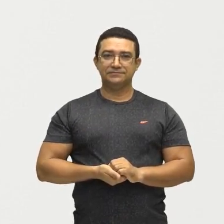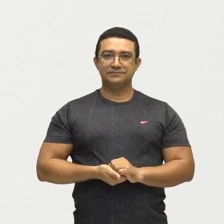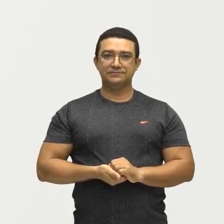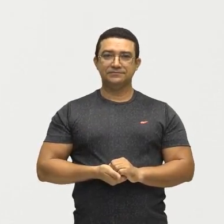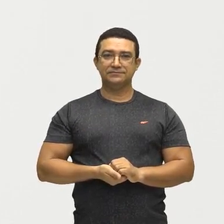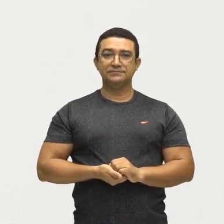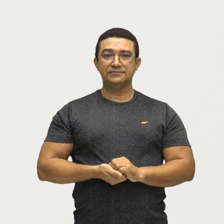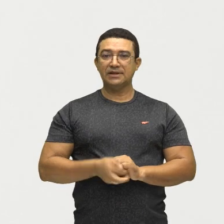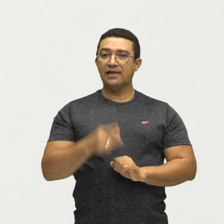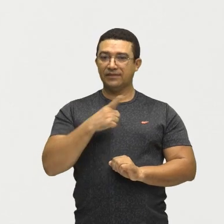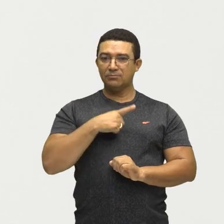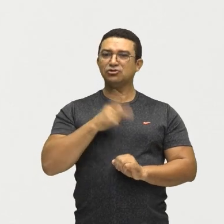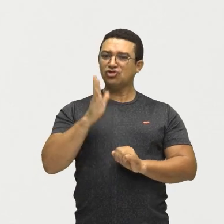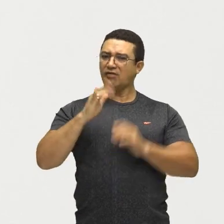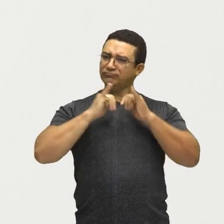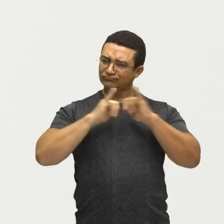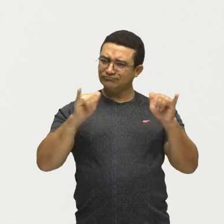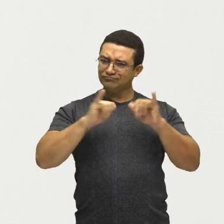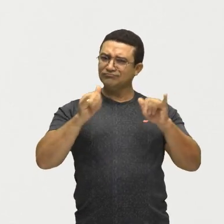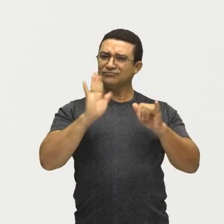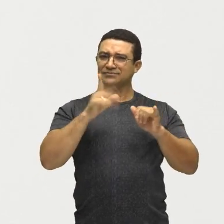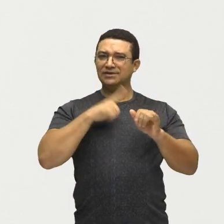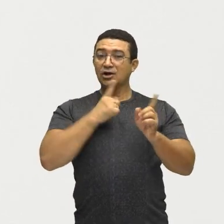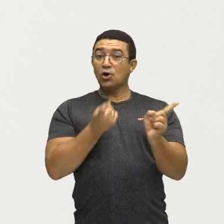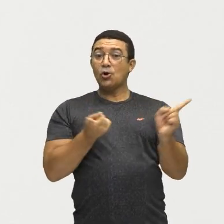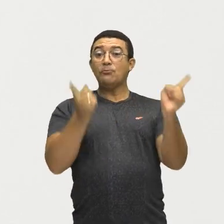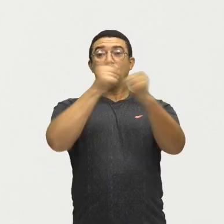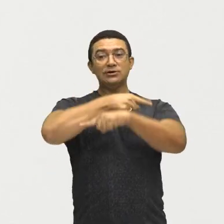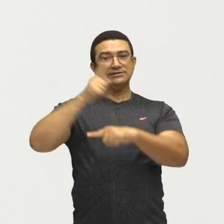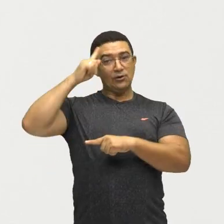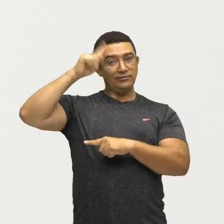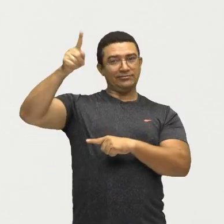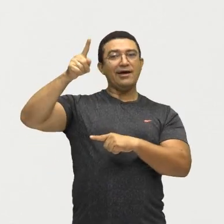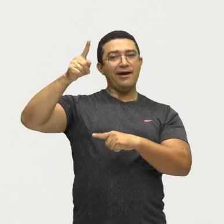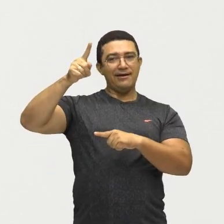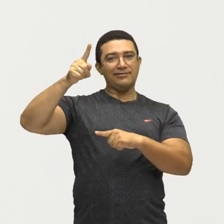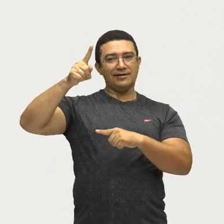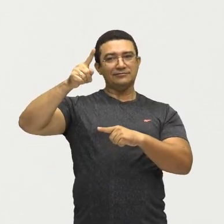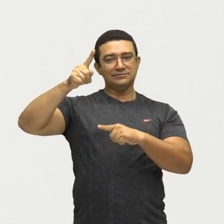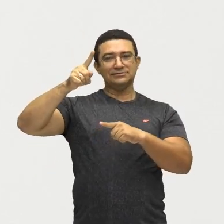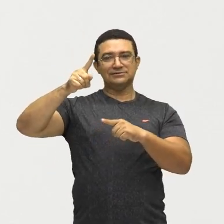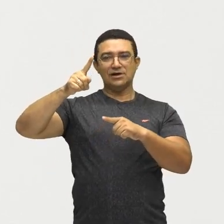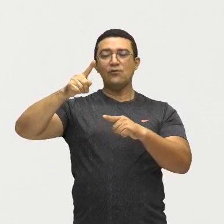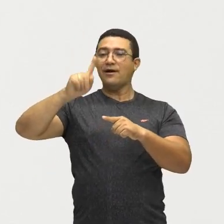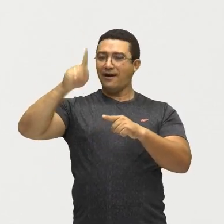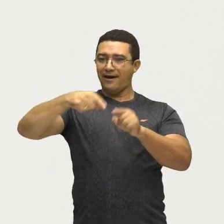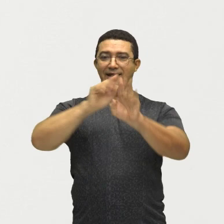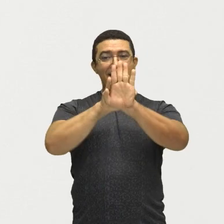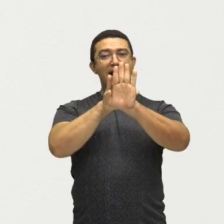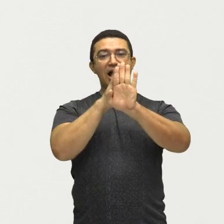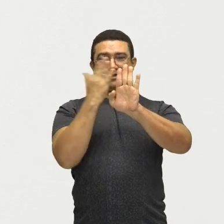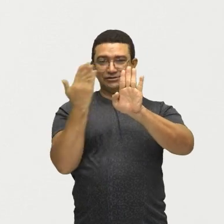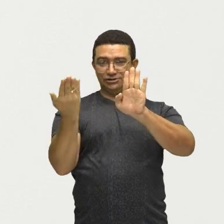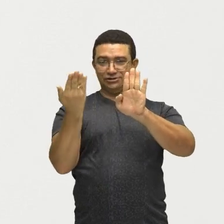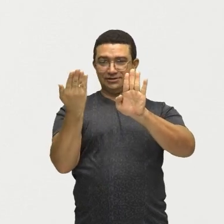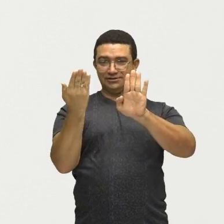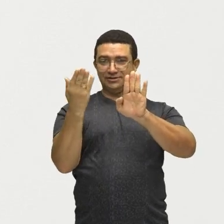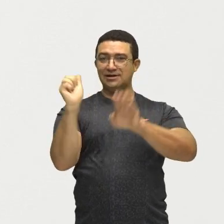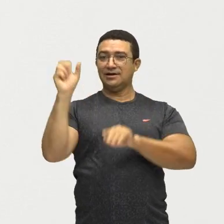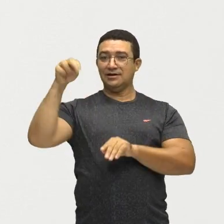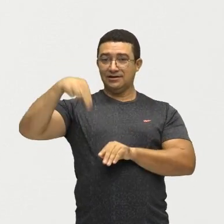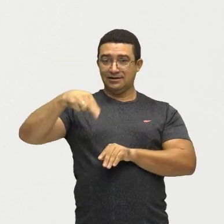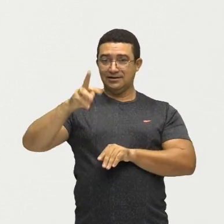E temos, né, como eu já falei lá desde o início da questão, que temos uma oposição de ideias